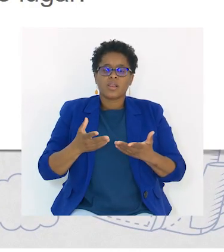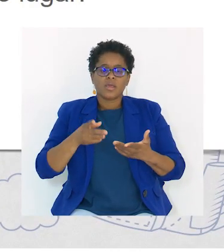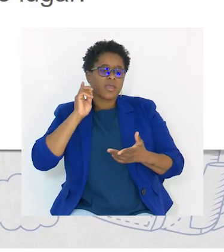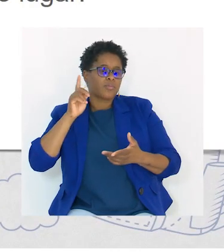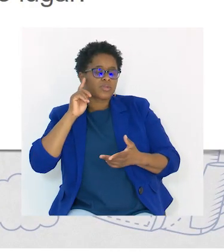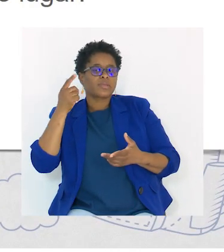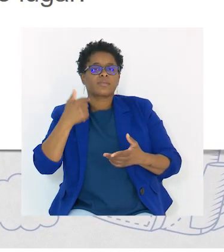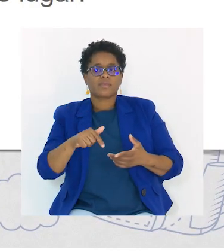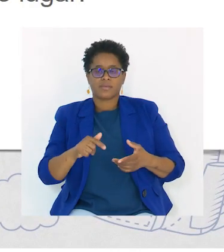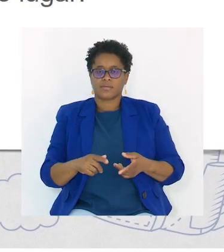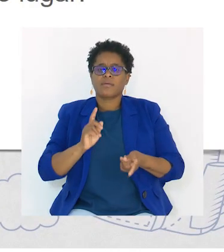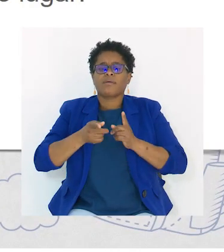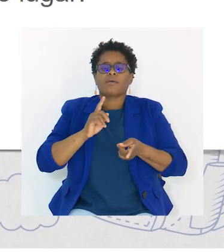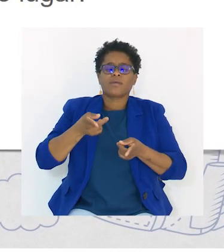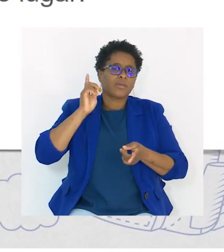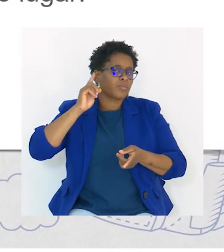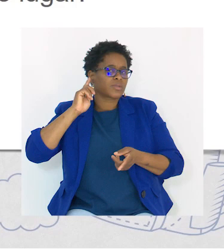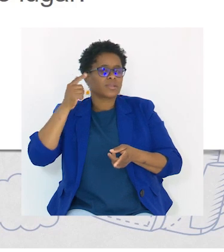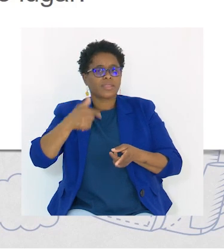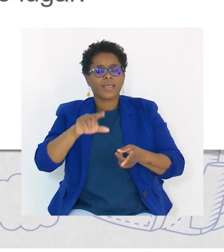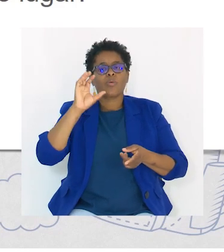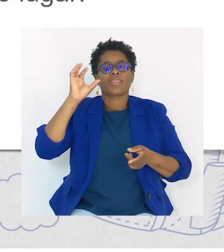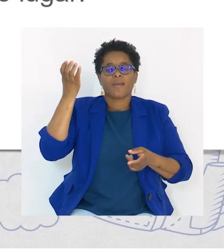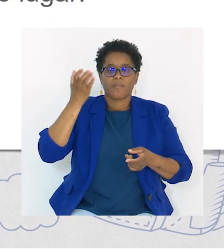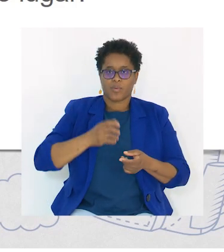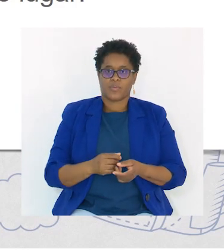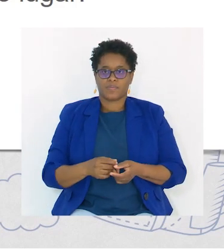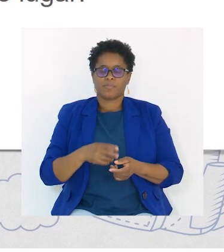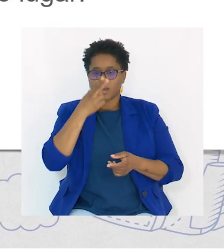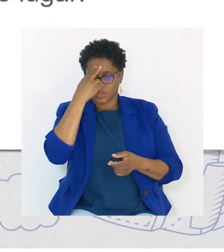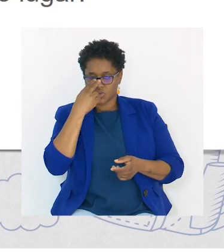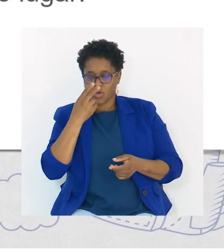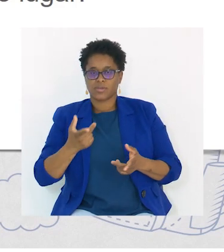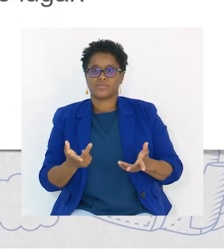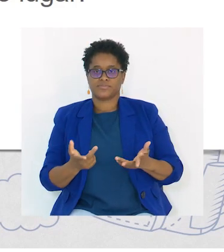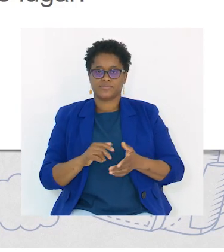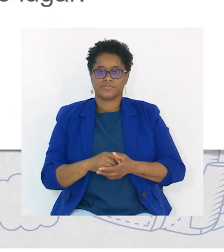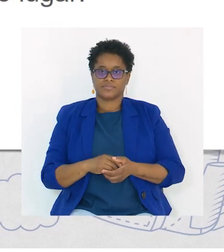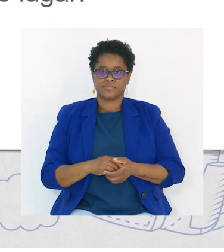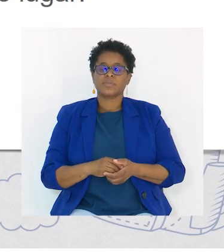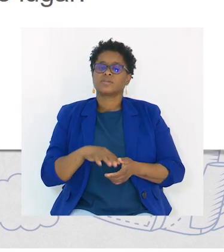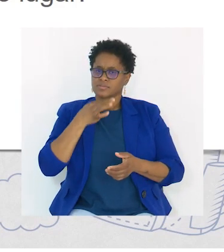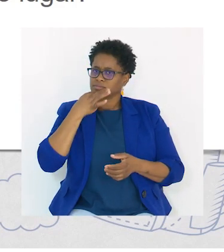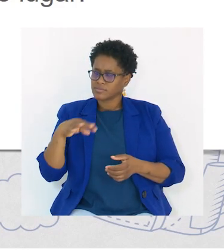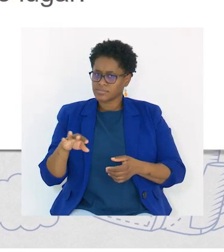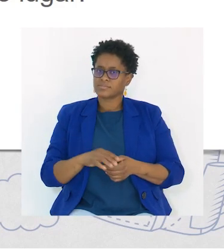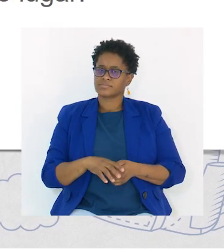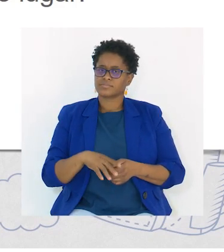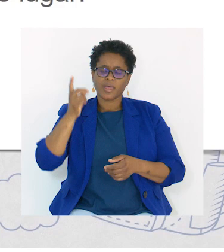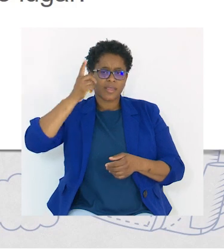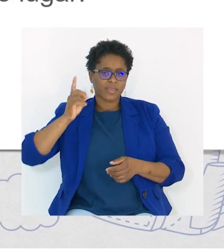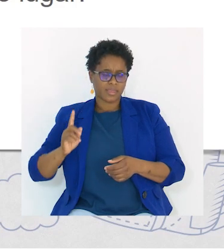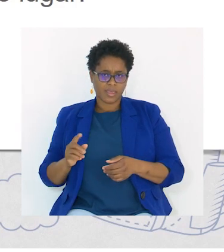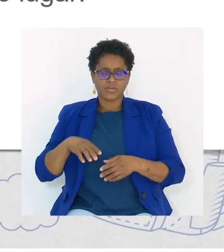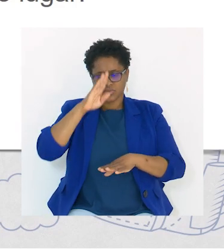importância tem? Que importância tem o tempo para a história? Permite datar